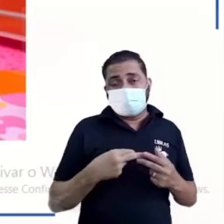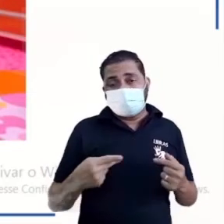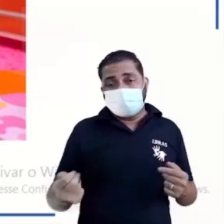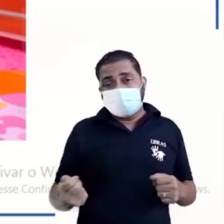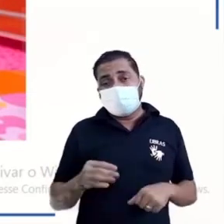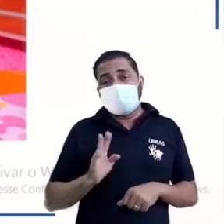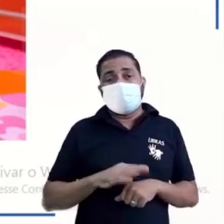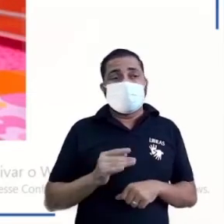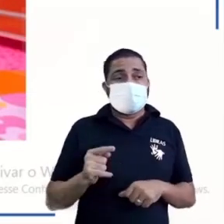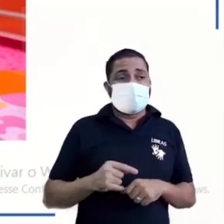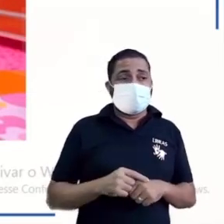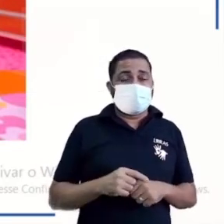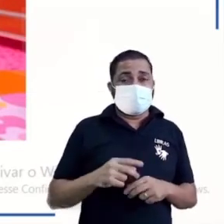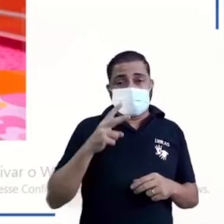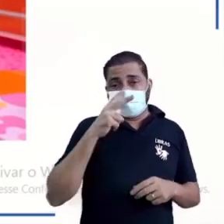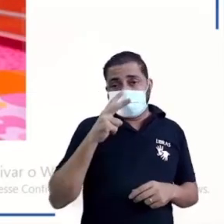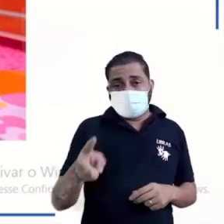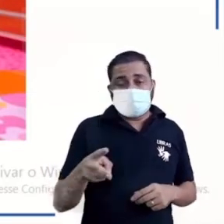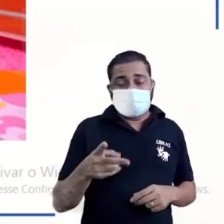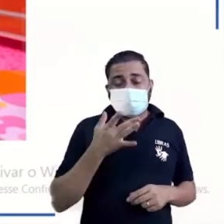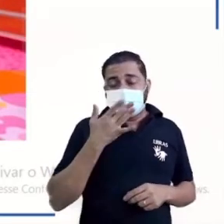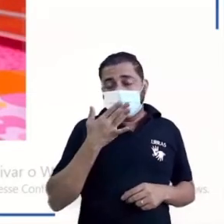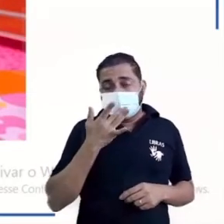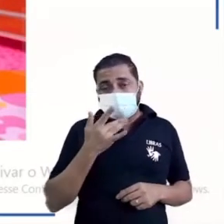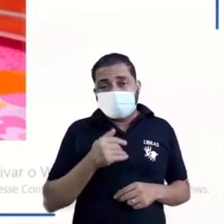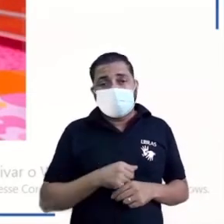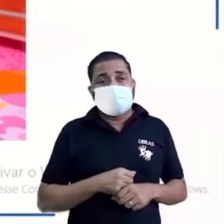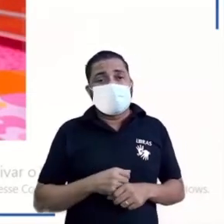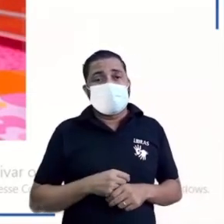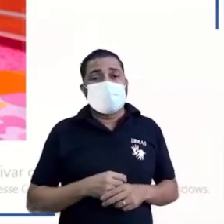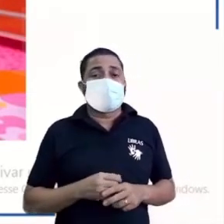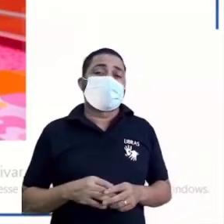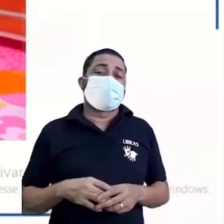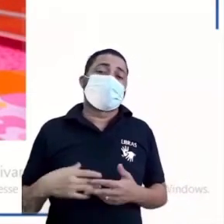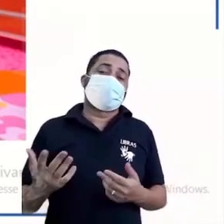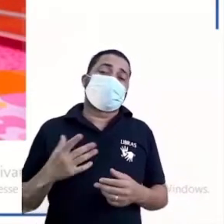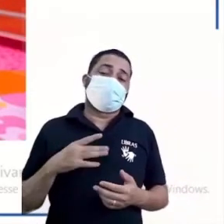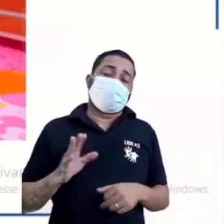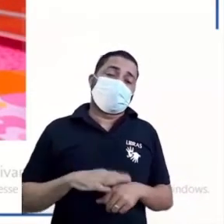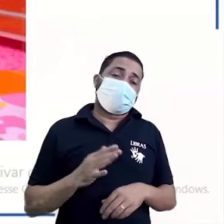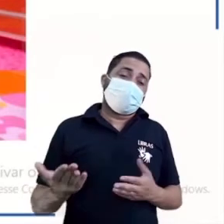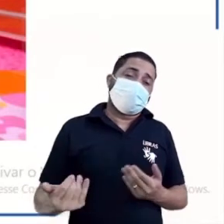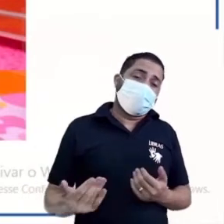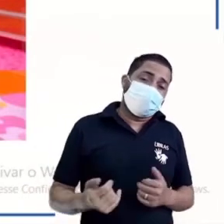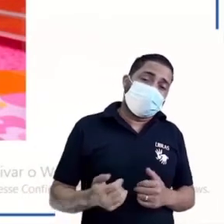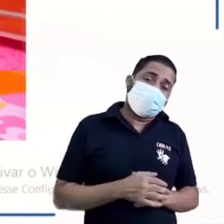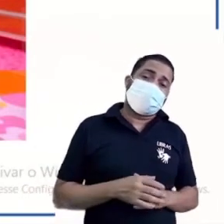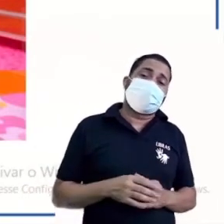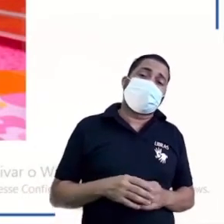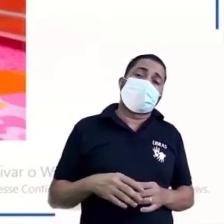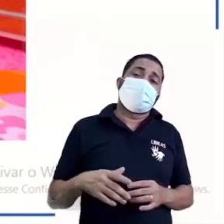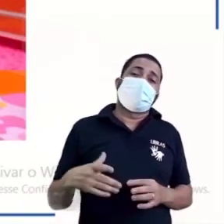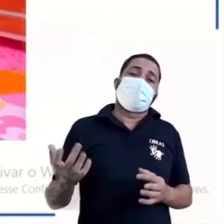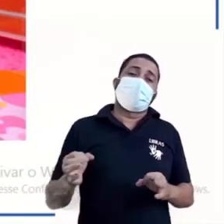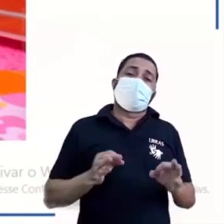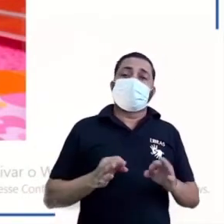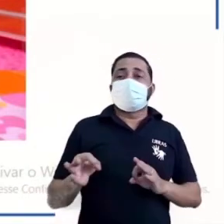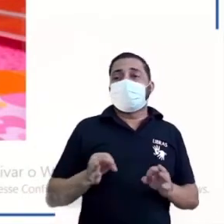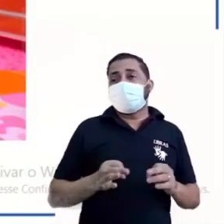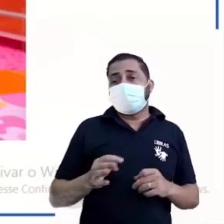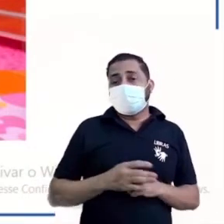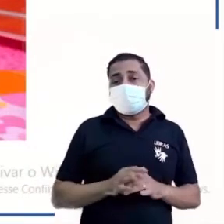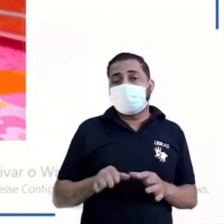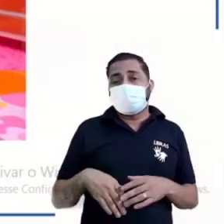mais gritante, né? Cores muito berrantes, uma coisa assim mais jovem, mais extrovertida,